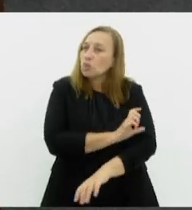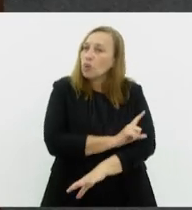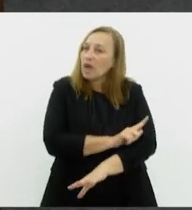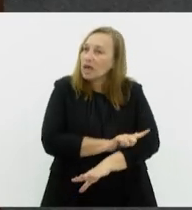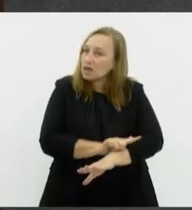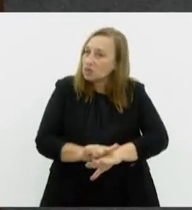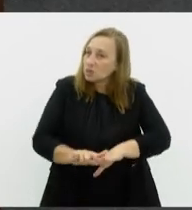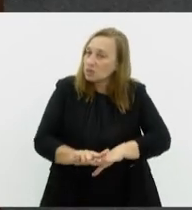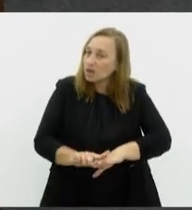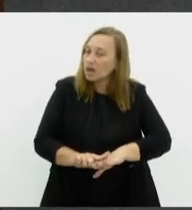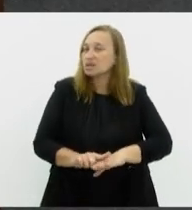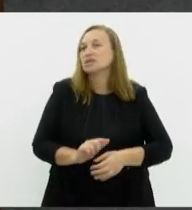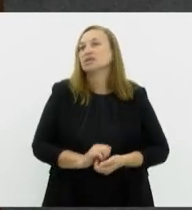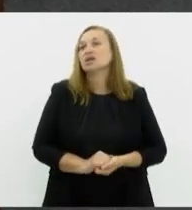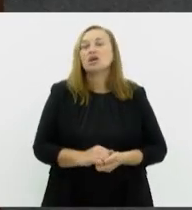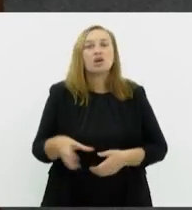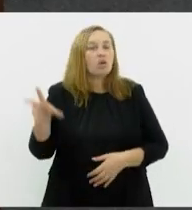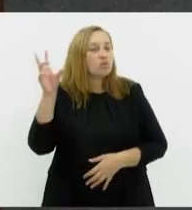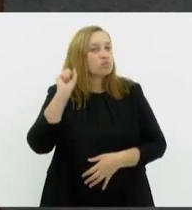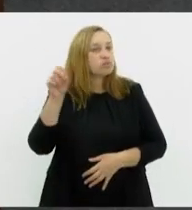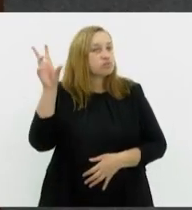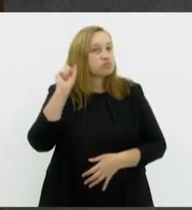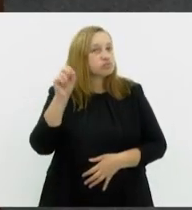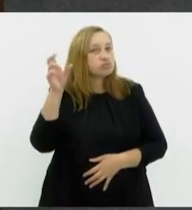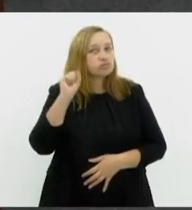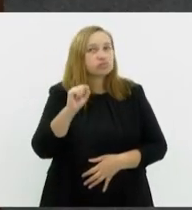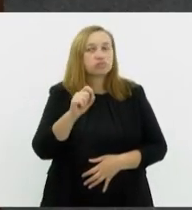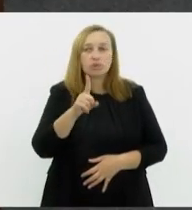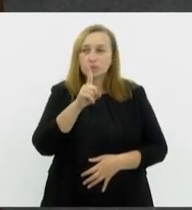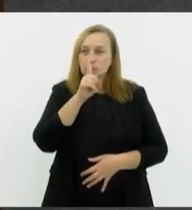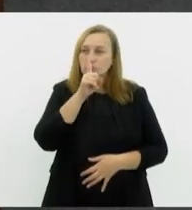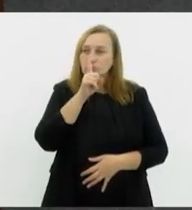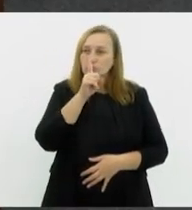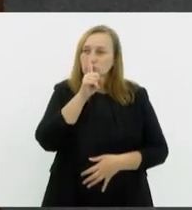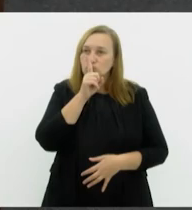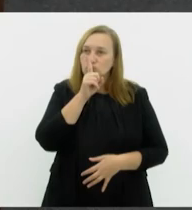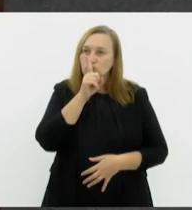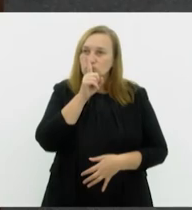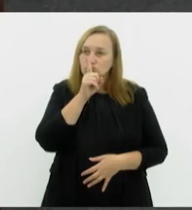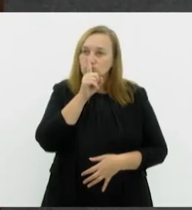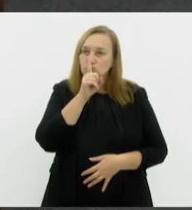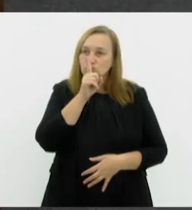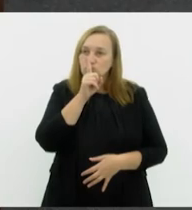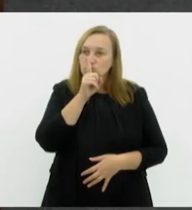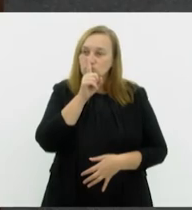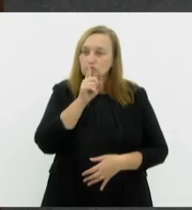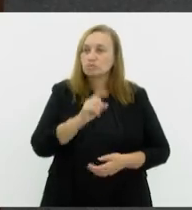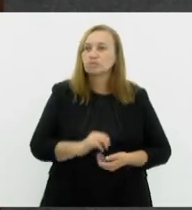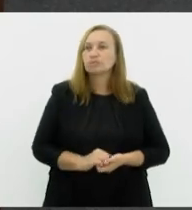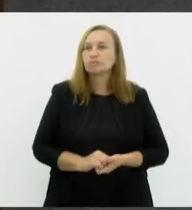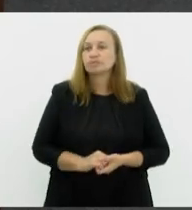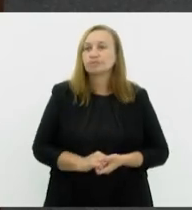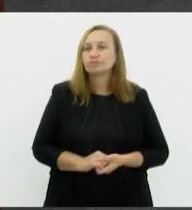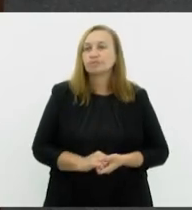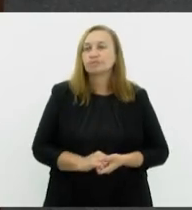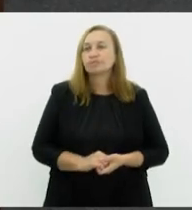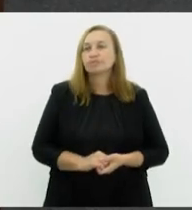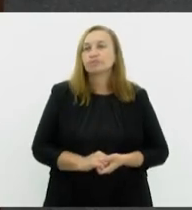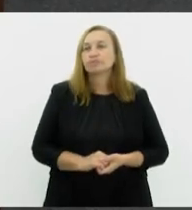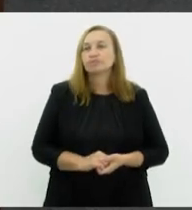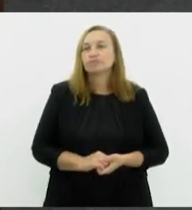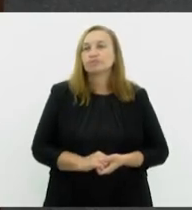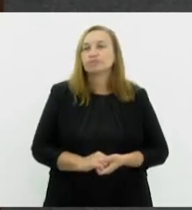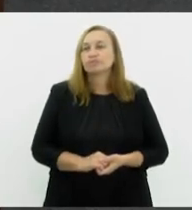e disciplinada. Eu ouvi ali quietinha. Vocês viram? Que eu fiquei quietinha, não dei um pio. Entendeu? É gelo no